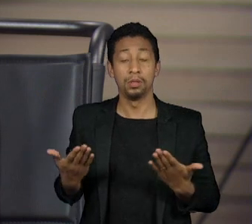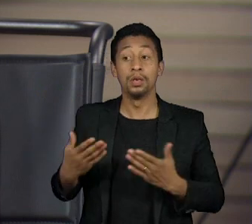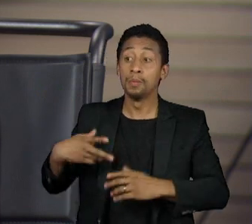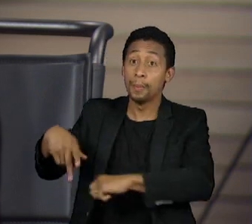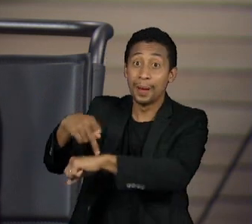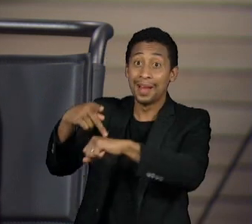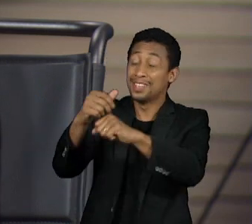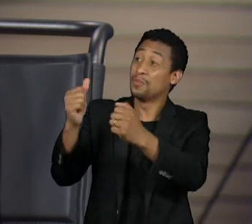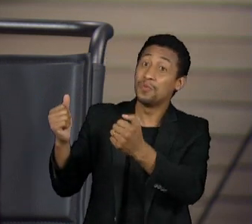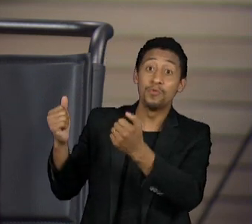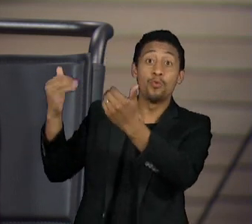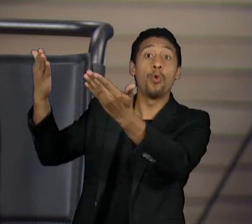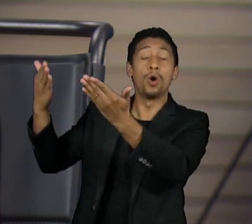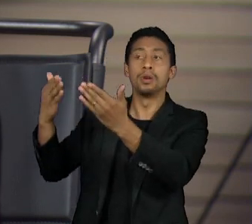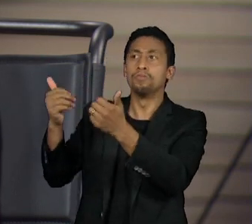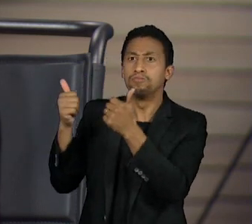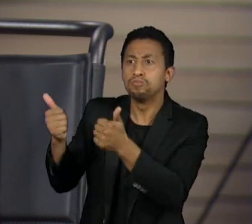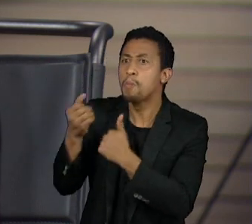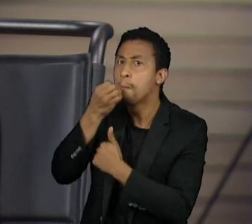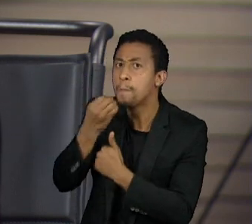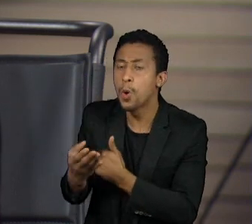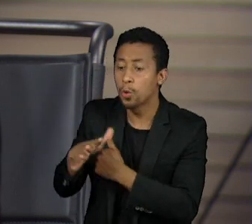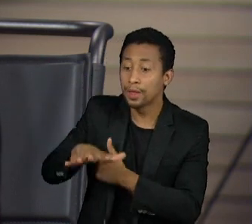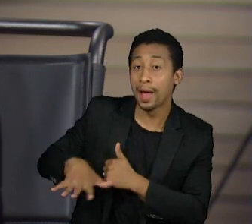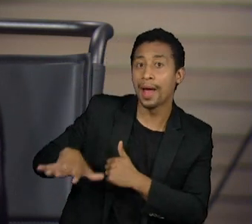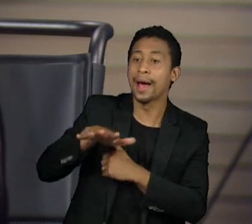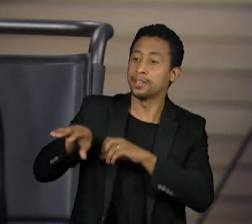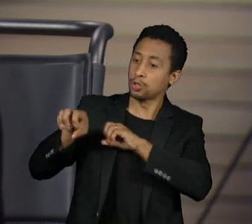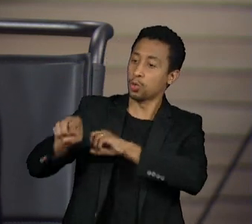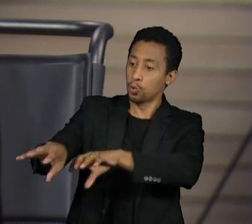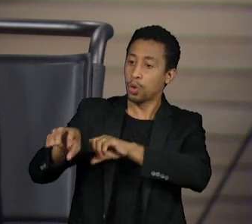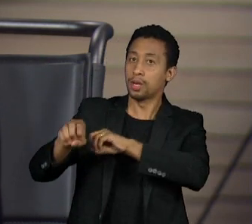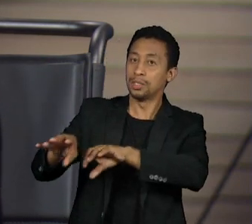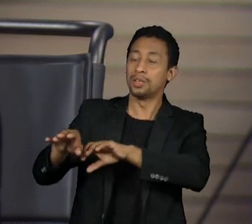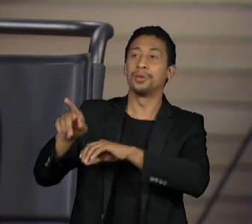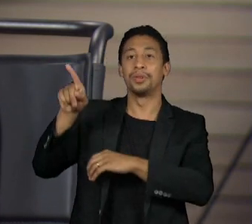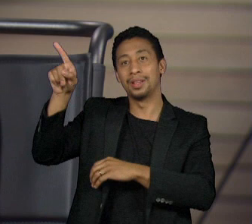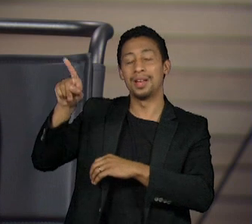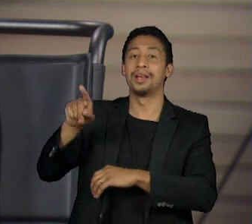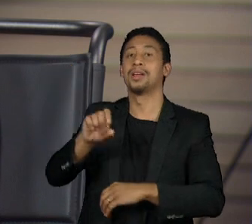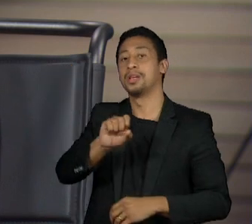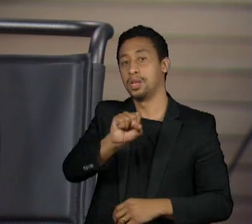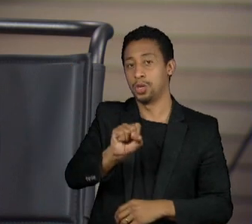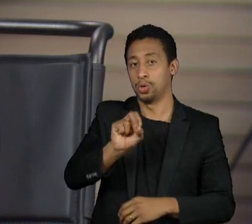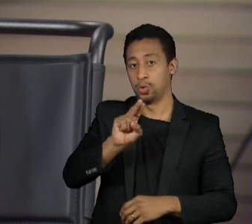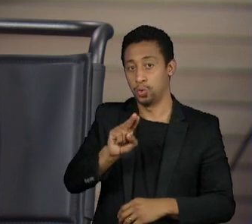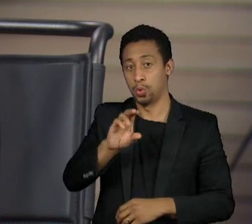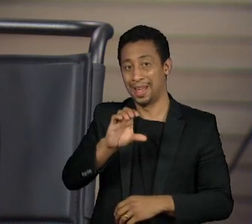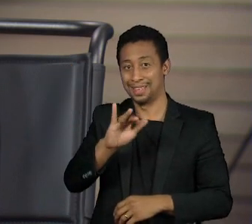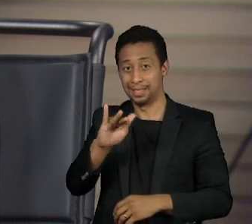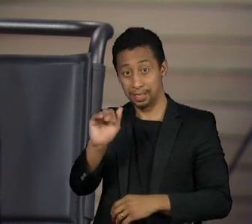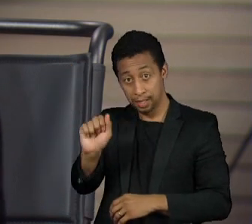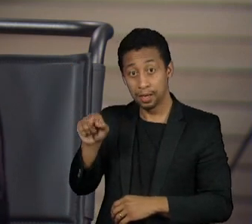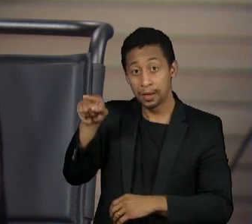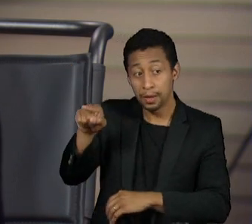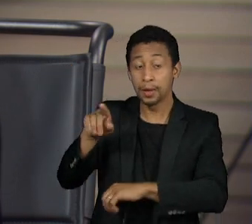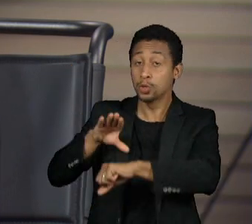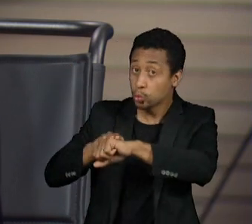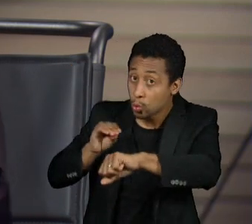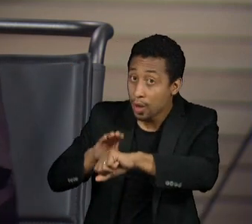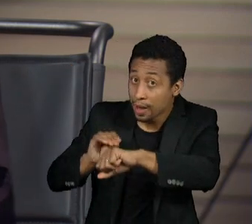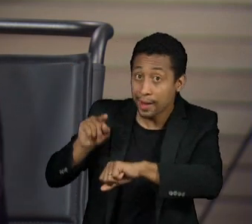referência no mundo na educação, a gente pode pensar a perspectiva da Suécia, a gente pode pensar a perspectiva de países que